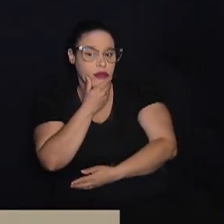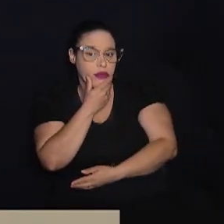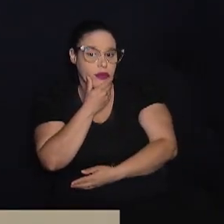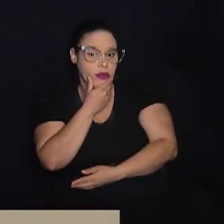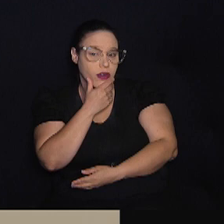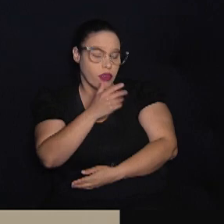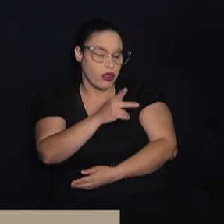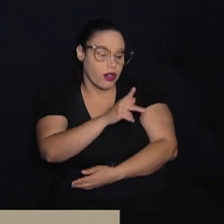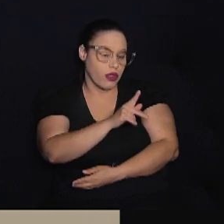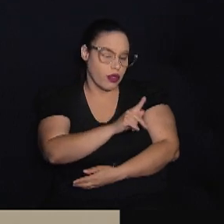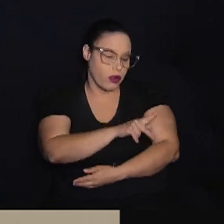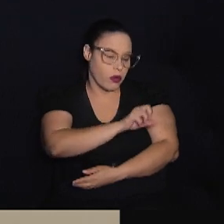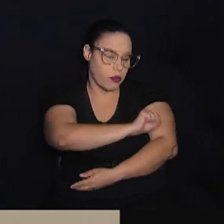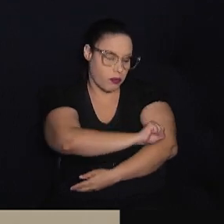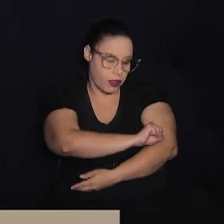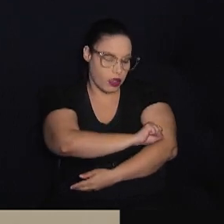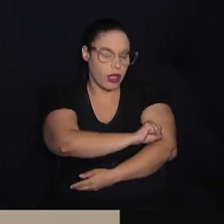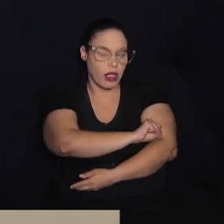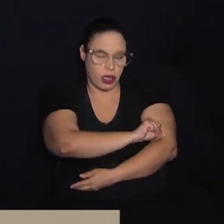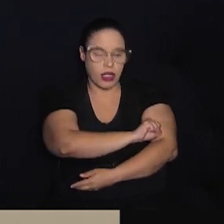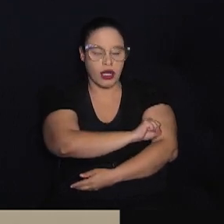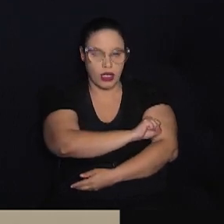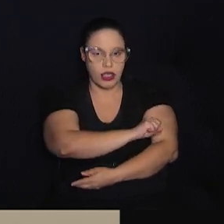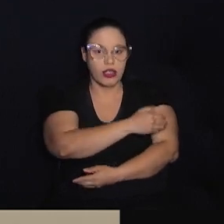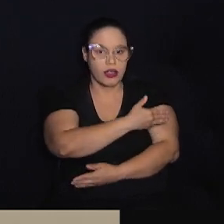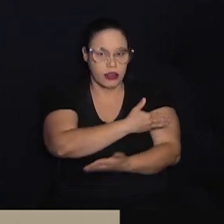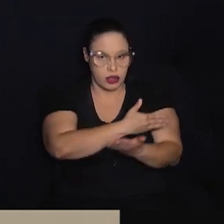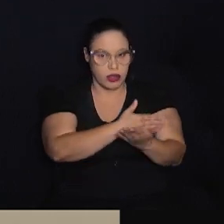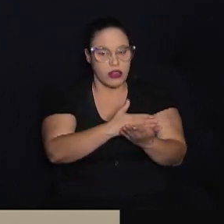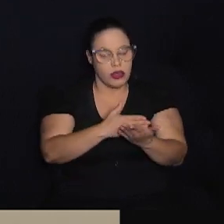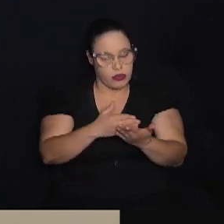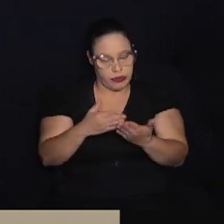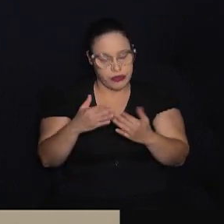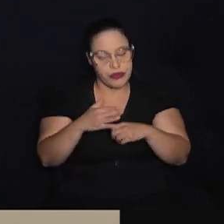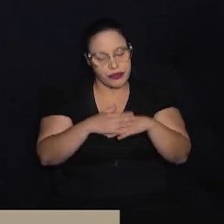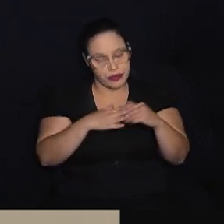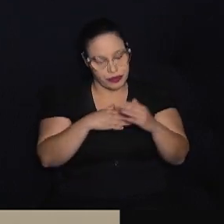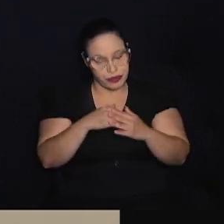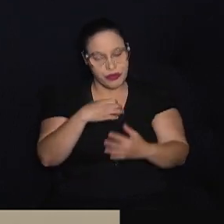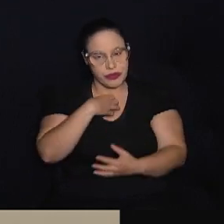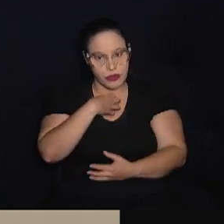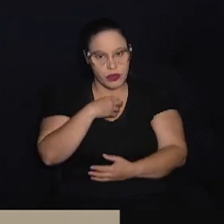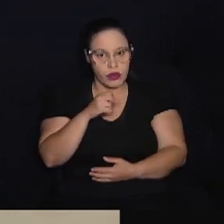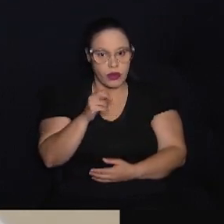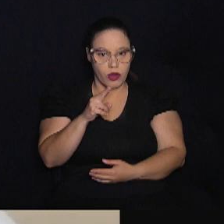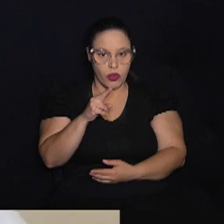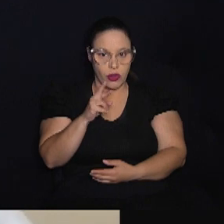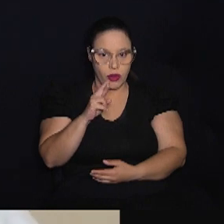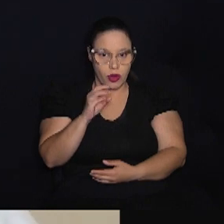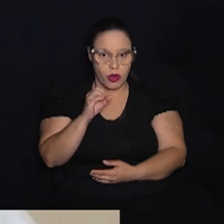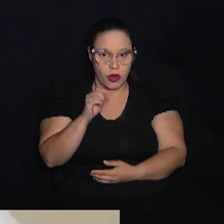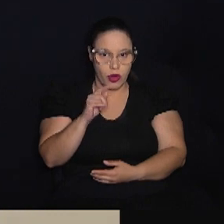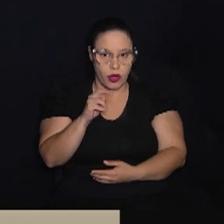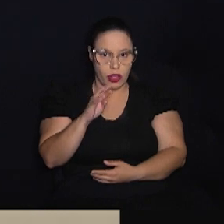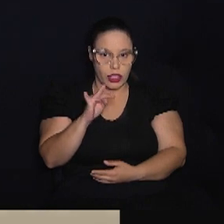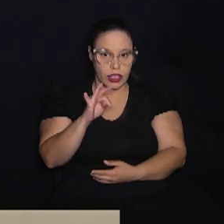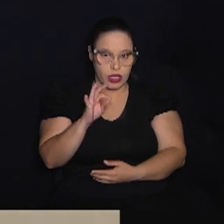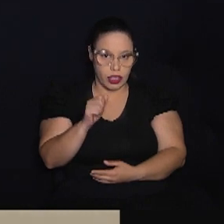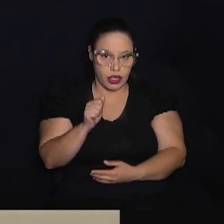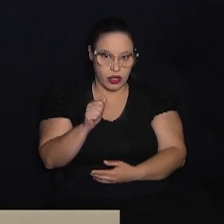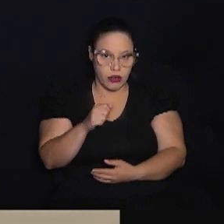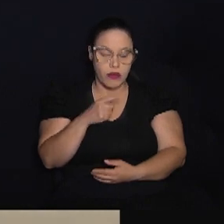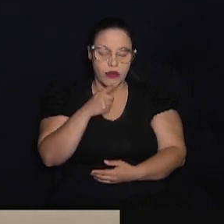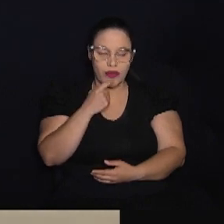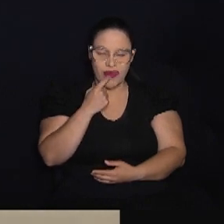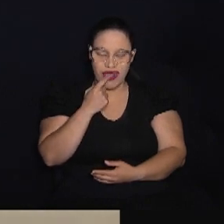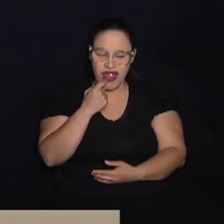plantonista do pronto-socorro, e se continuar aqueles mesmos sintomas, aí é o urologista. Se tiver o